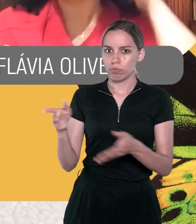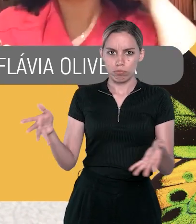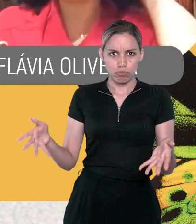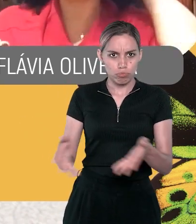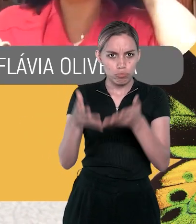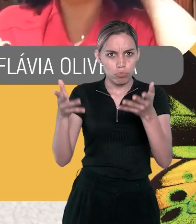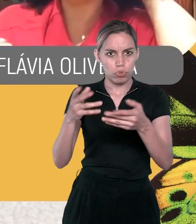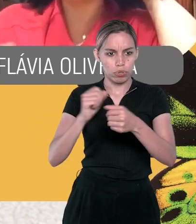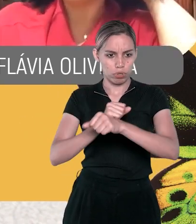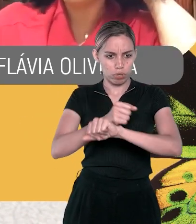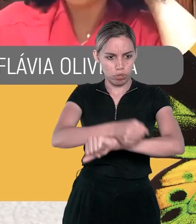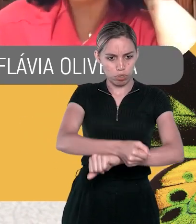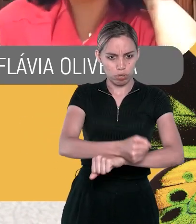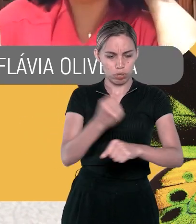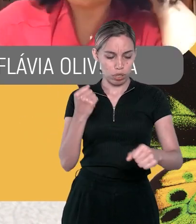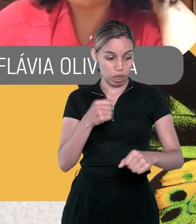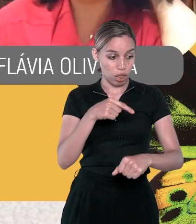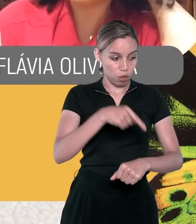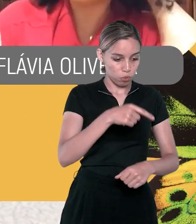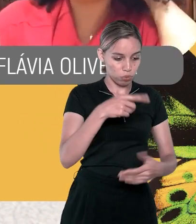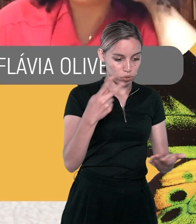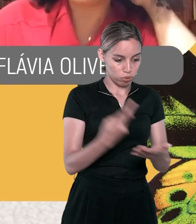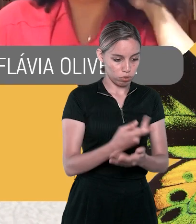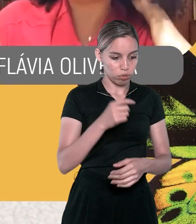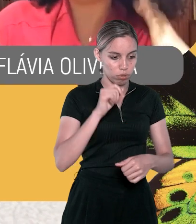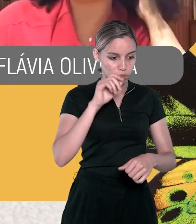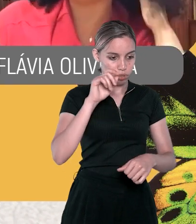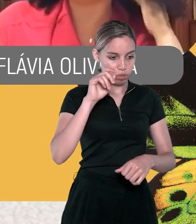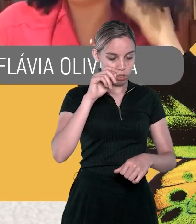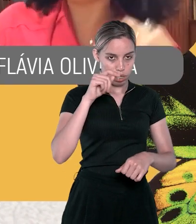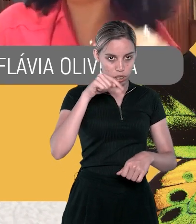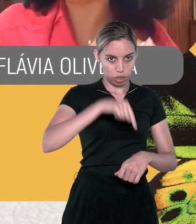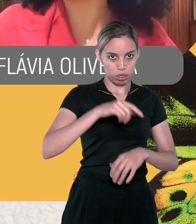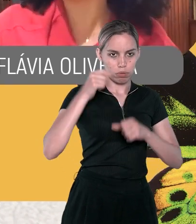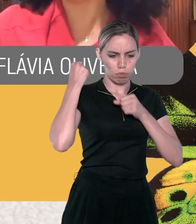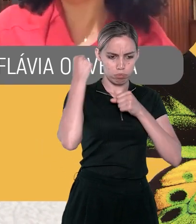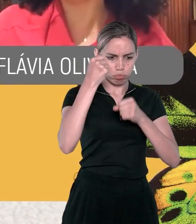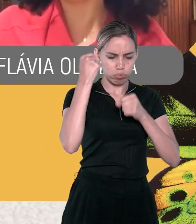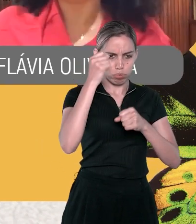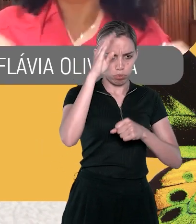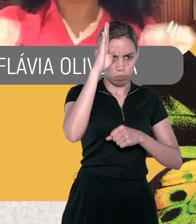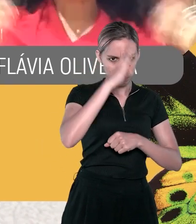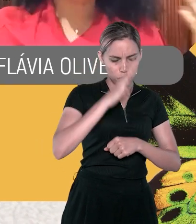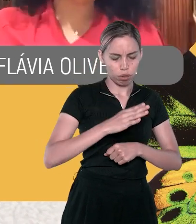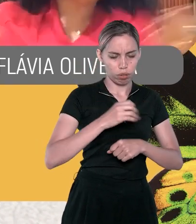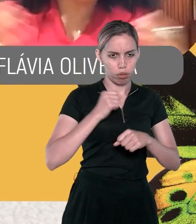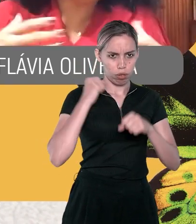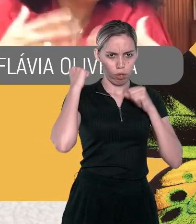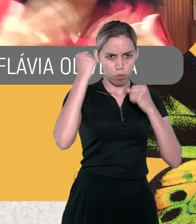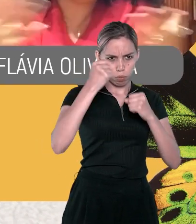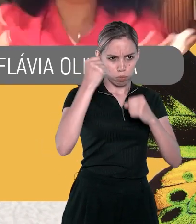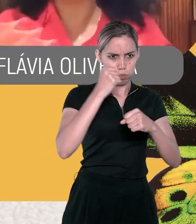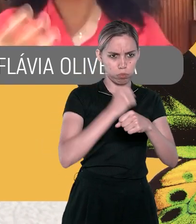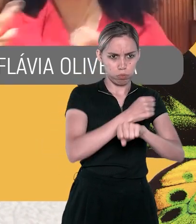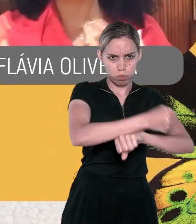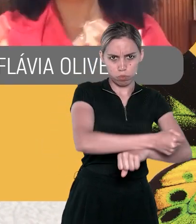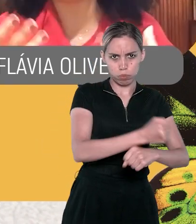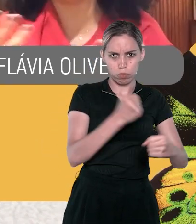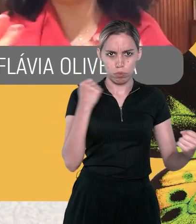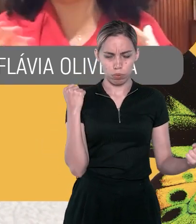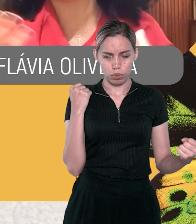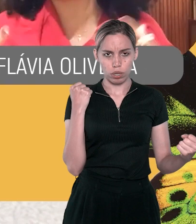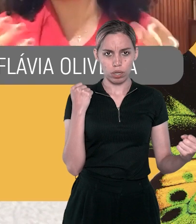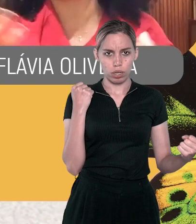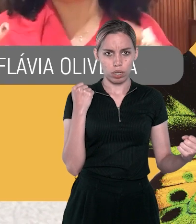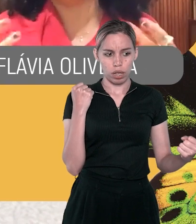abolicionista brasileiro, ou mesmo o movimento negro, né, dos negros brasileiros, num momento em que nem tinha,